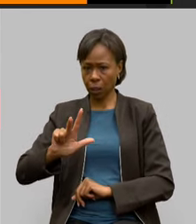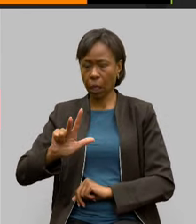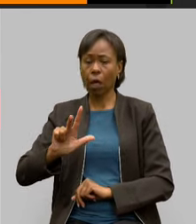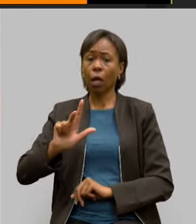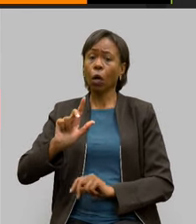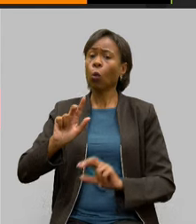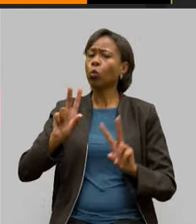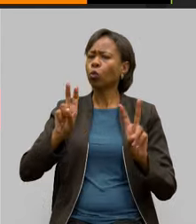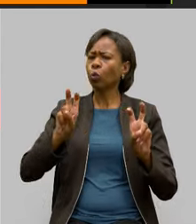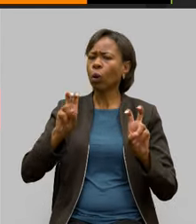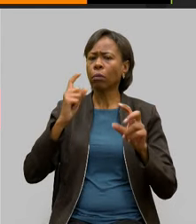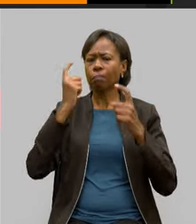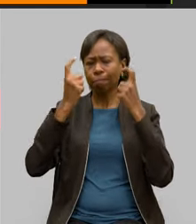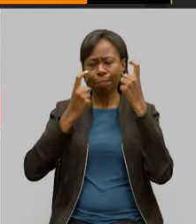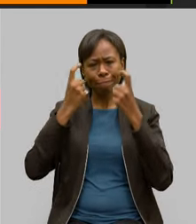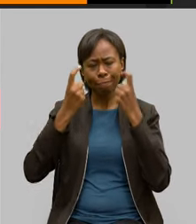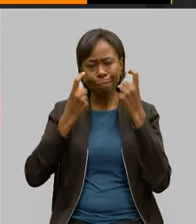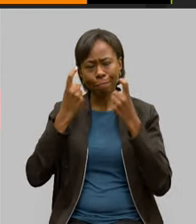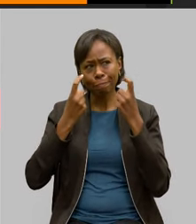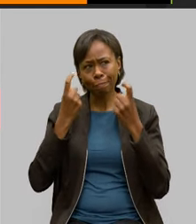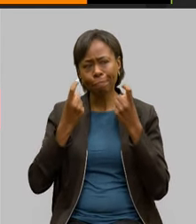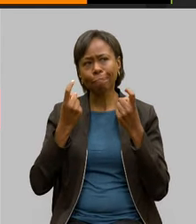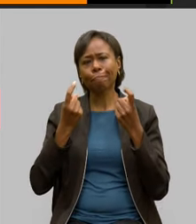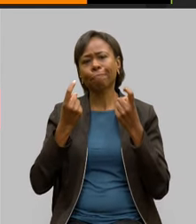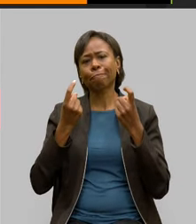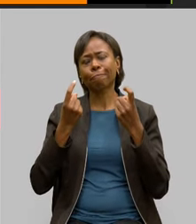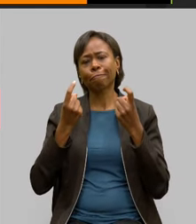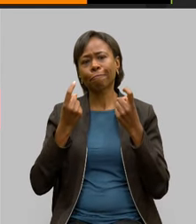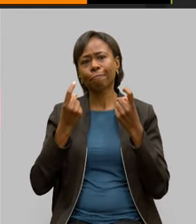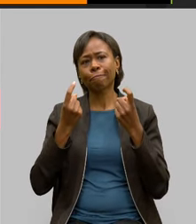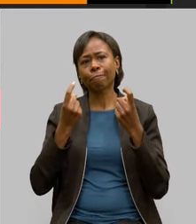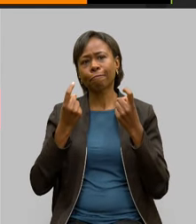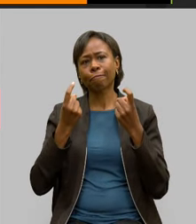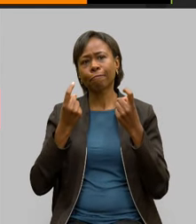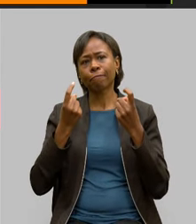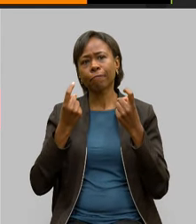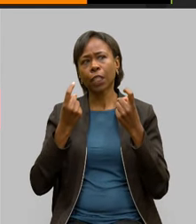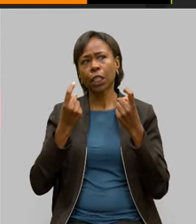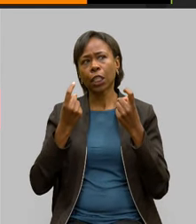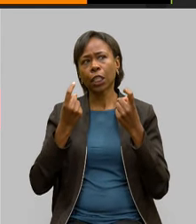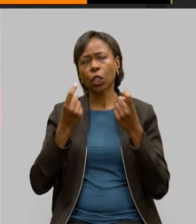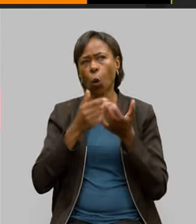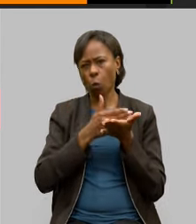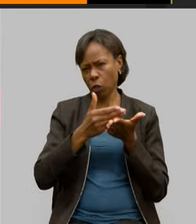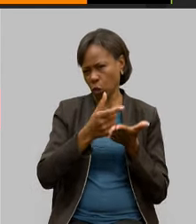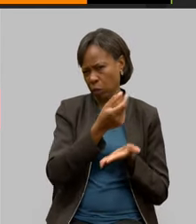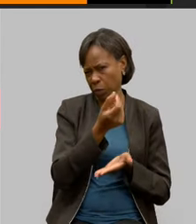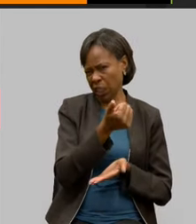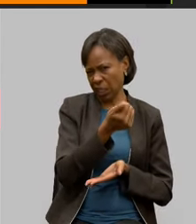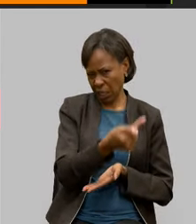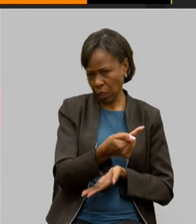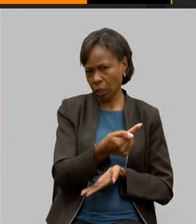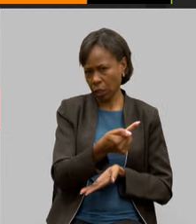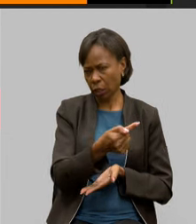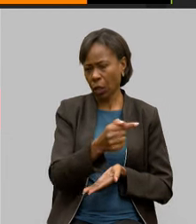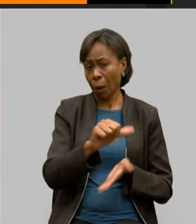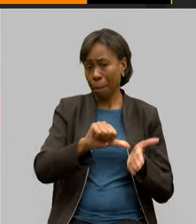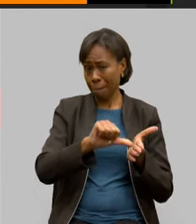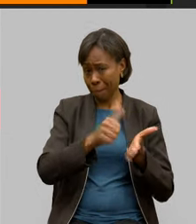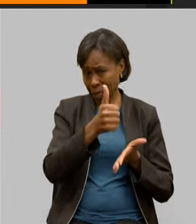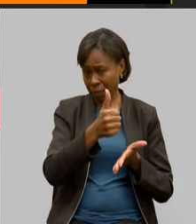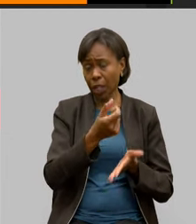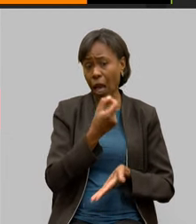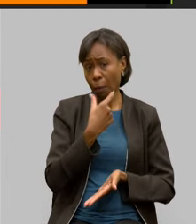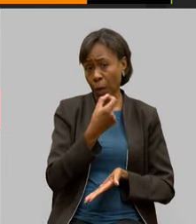eh eh na verdade de desde 2017 que foi o primeiro medicamento né